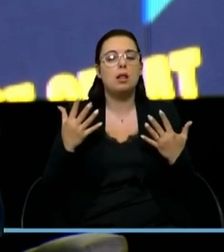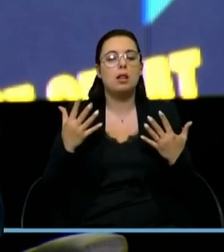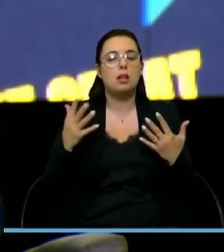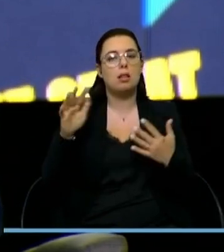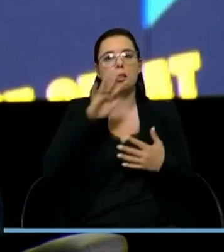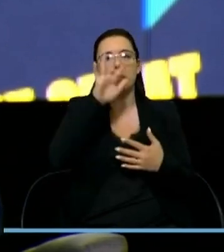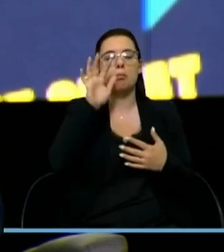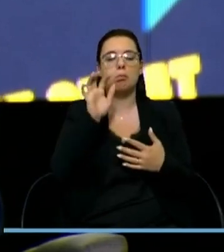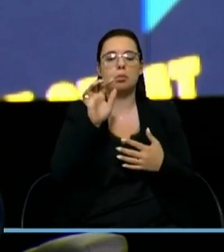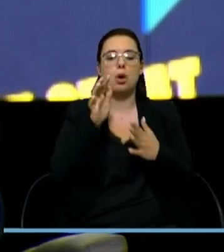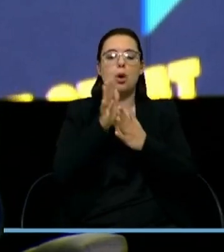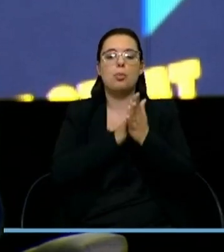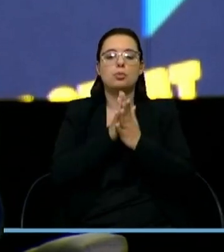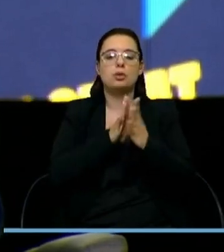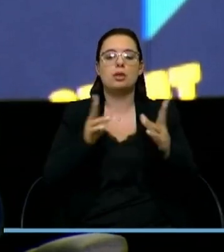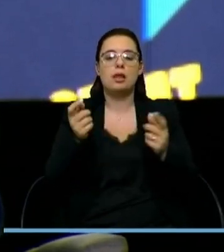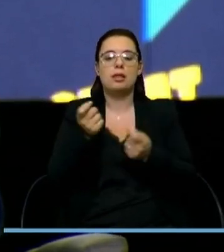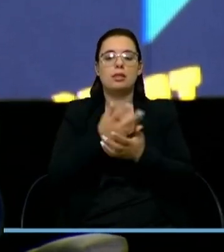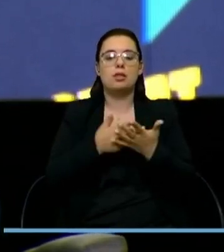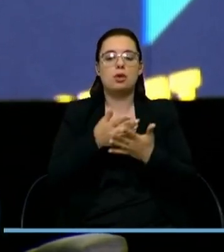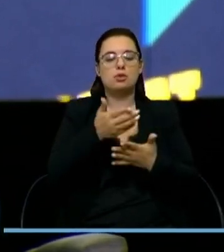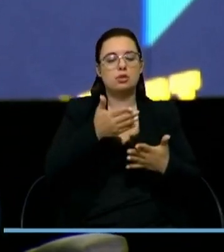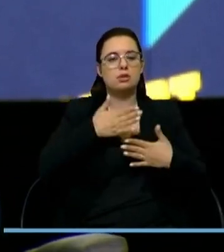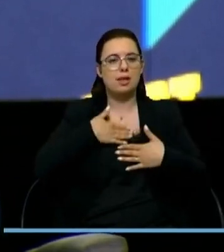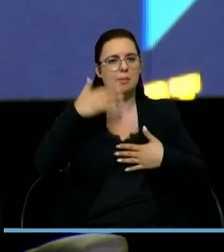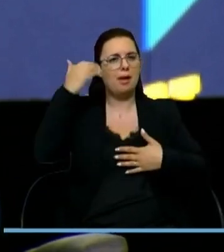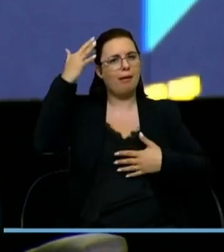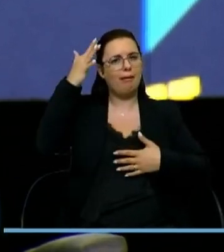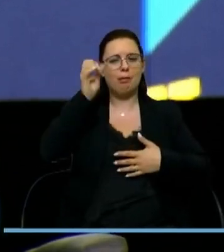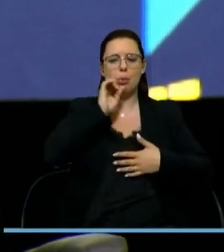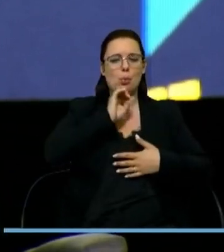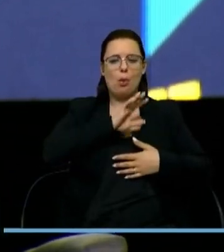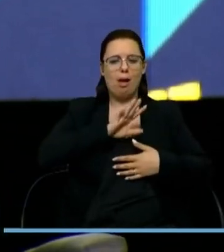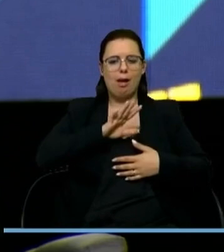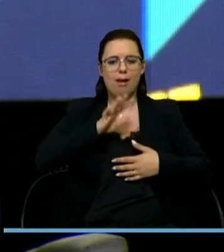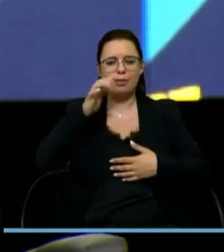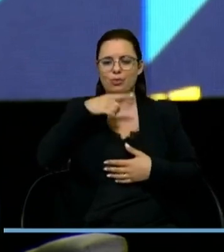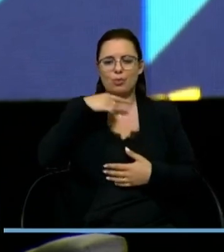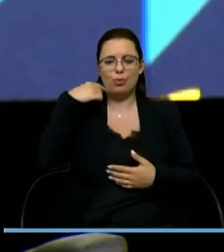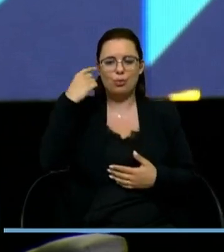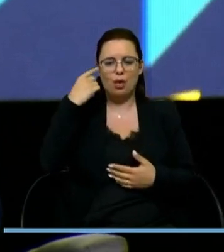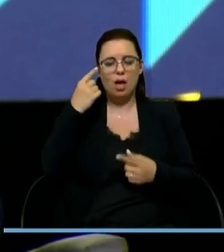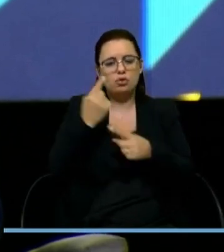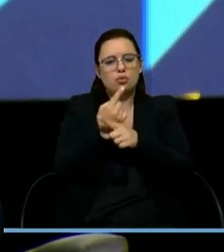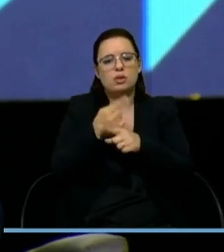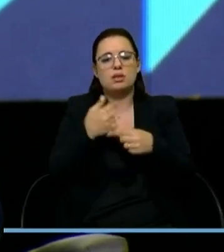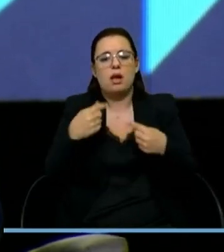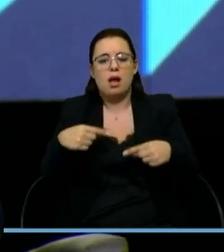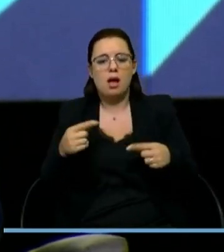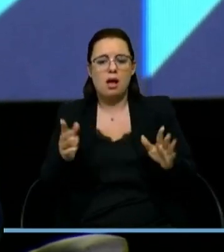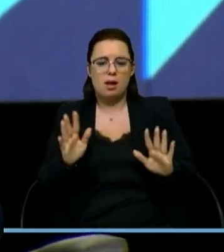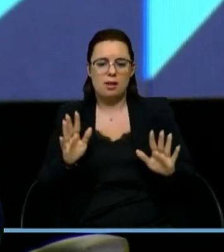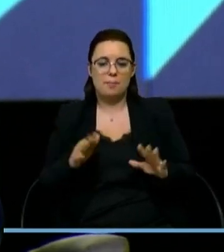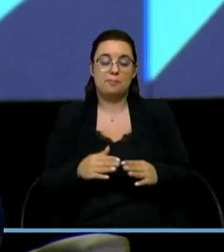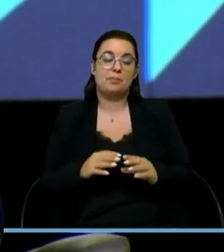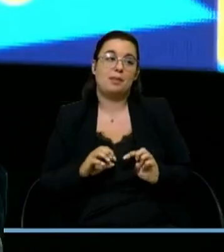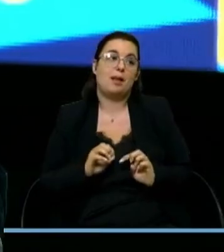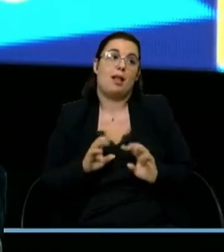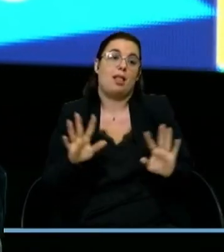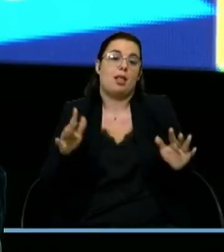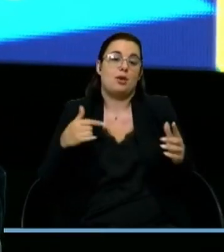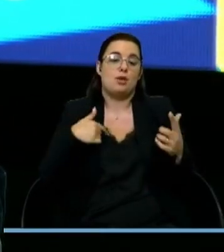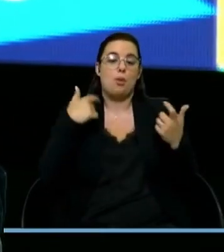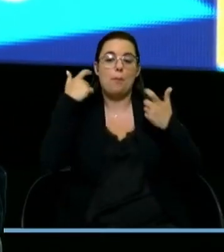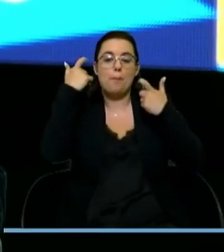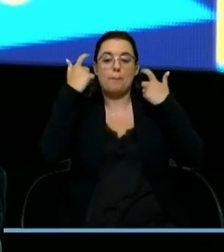será a nova oportunidade de negócio que isto traz? É inimaginável? Os novos negócios, não os que já existem? Claro, eu penso